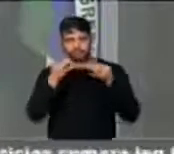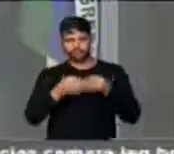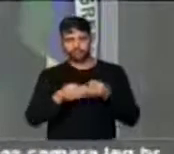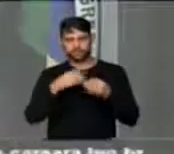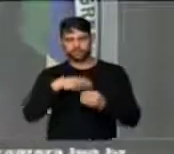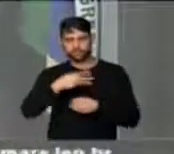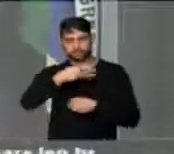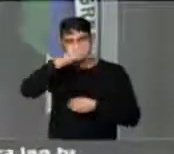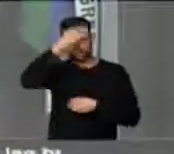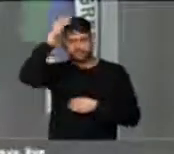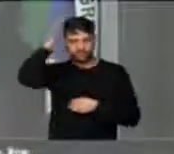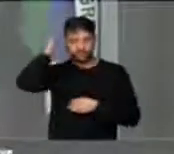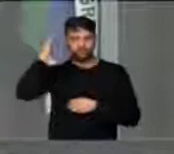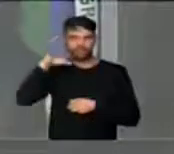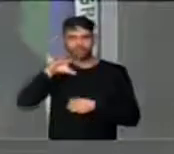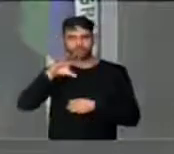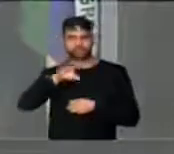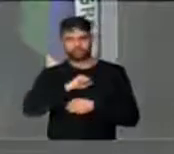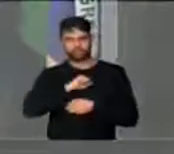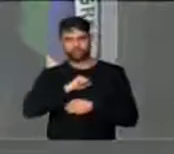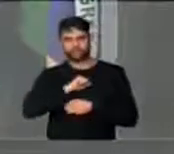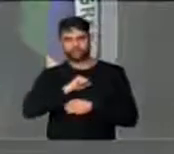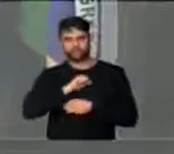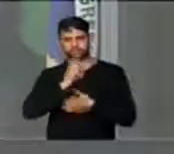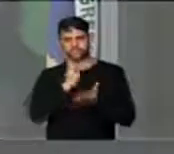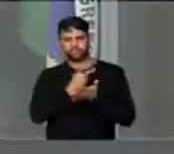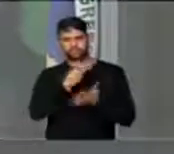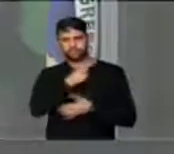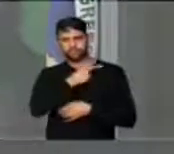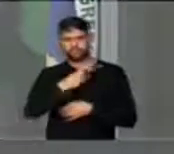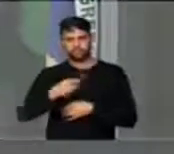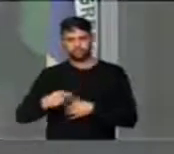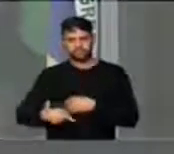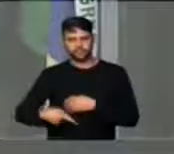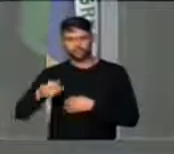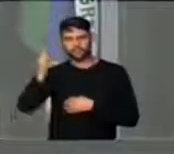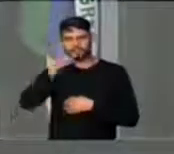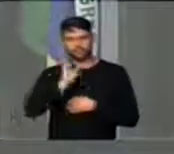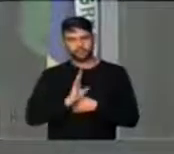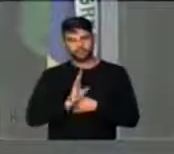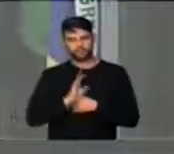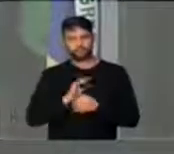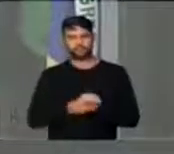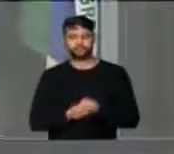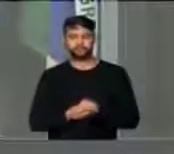Michel Temer para cumprir o mandato de presidente da República.